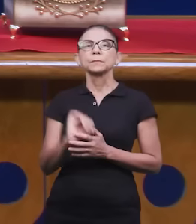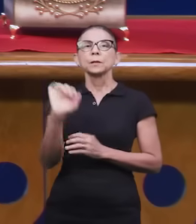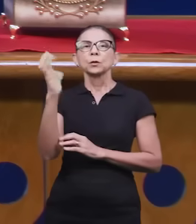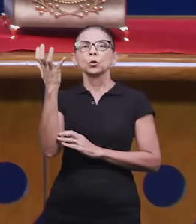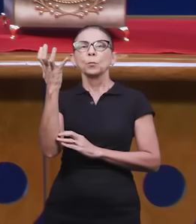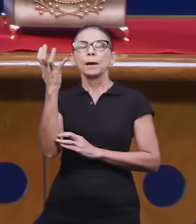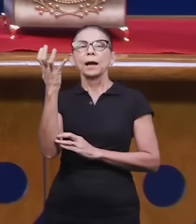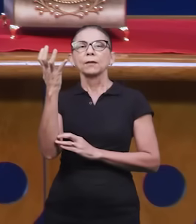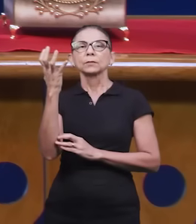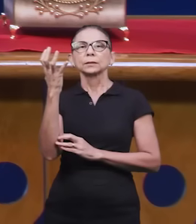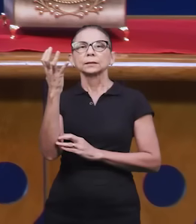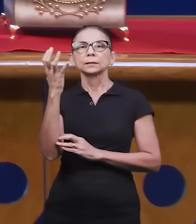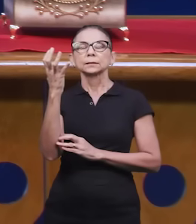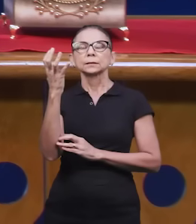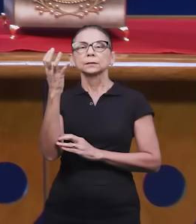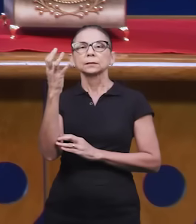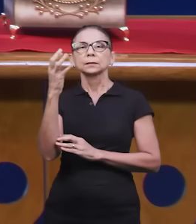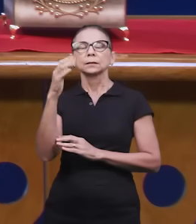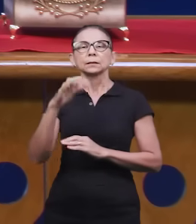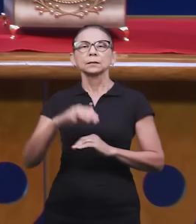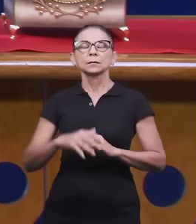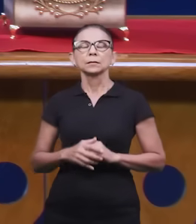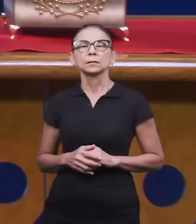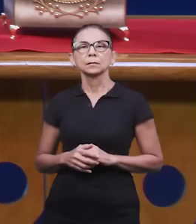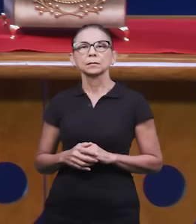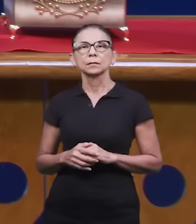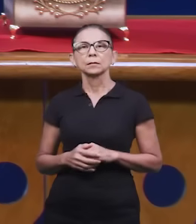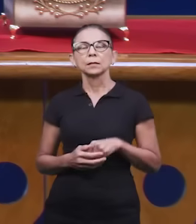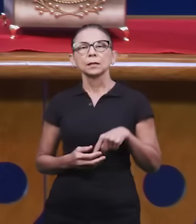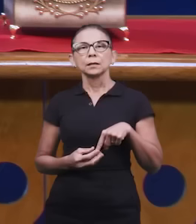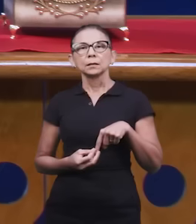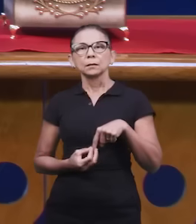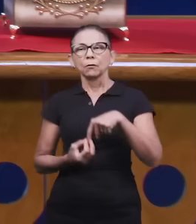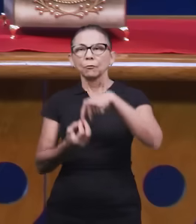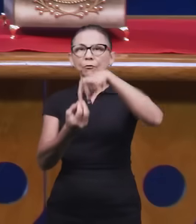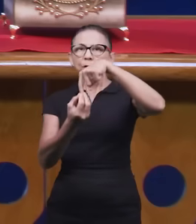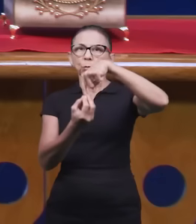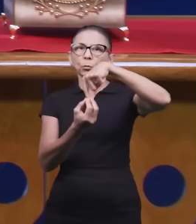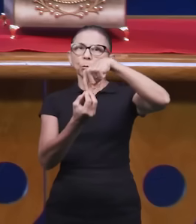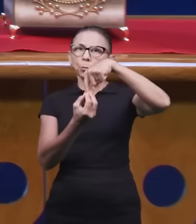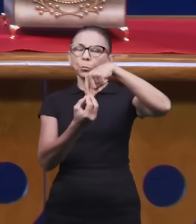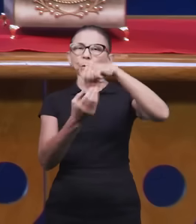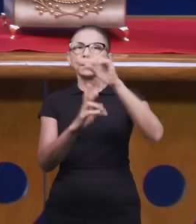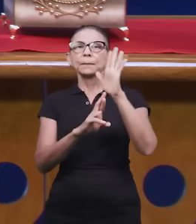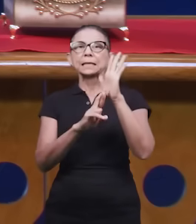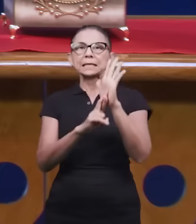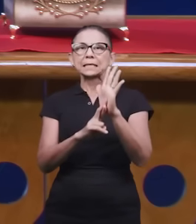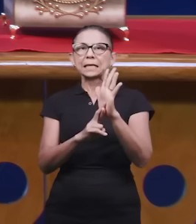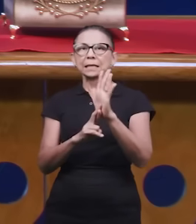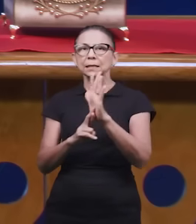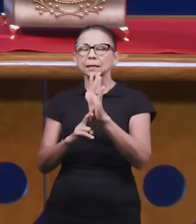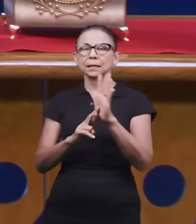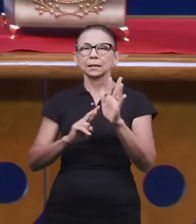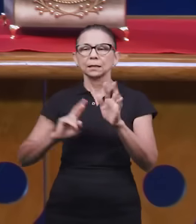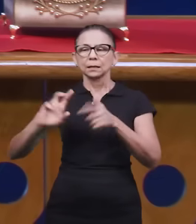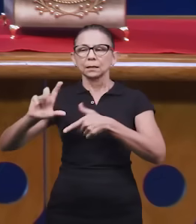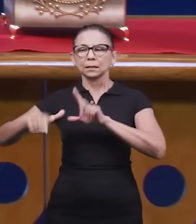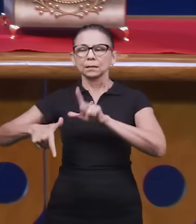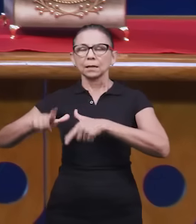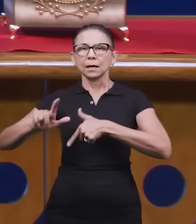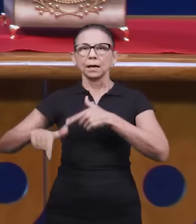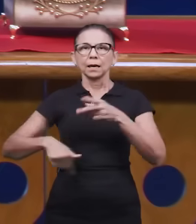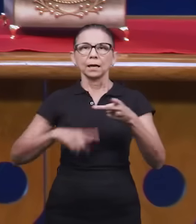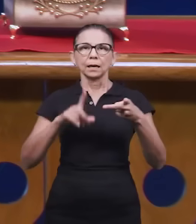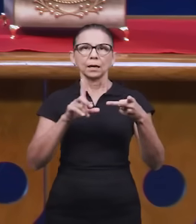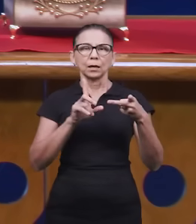este mapa que está aqui por causa dos 7 anos finais que estão aqui. Aqui está uma figueira representando Israel, aqui embaixo